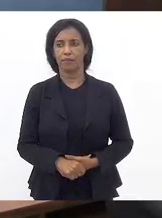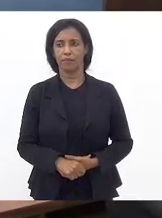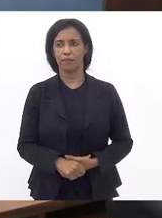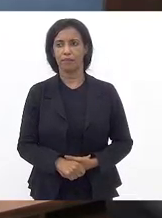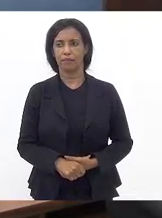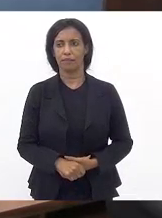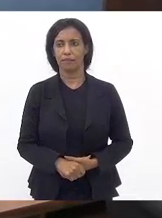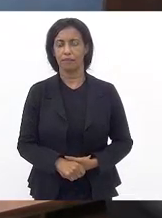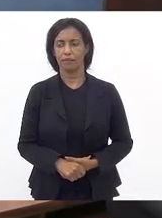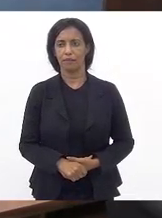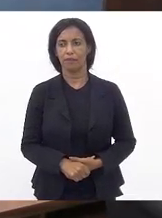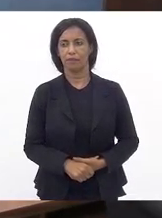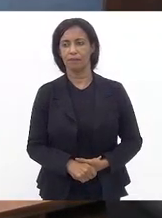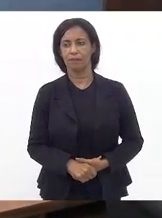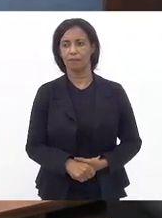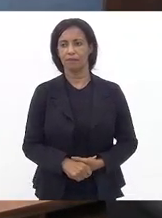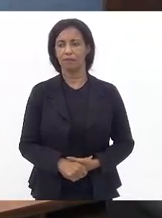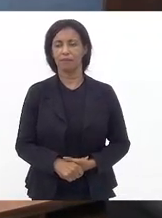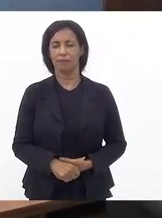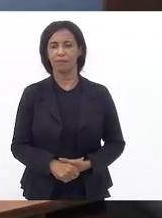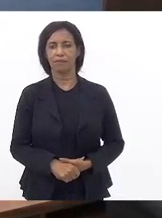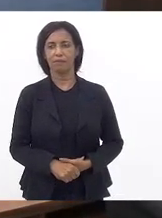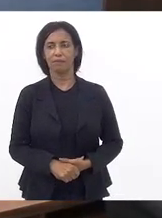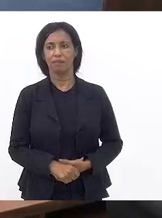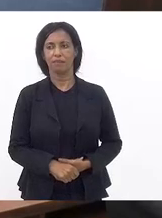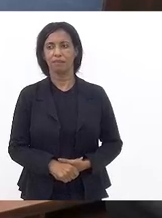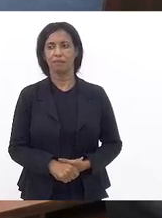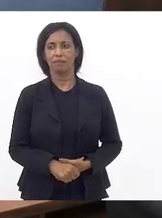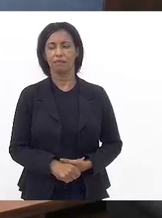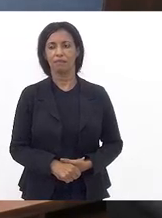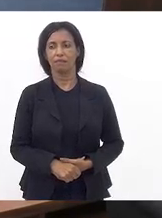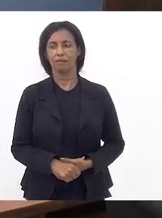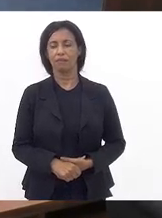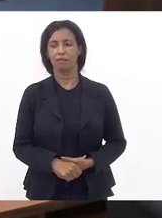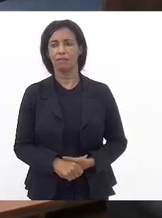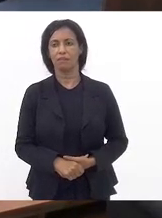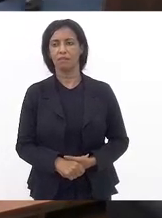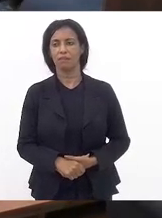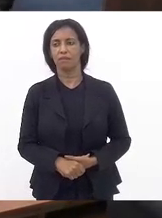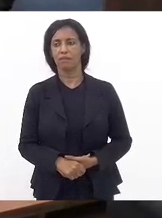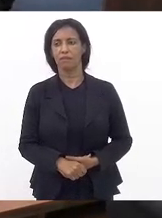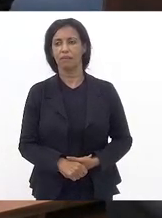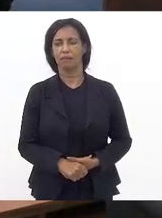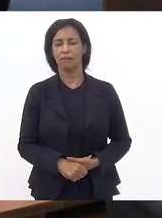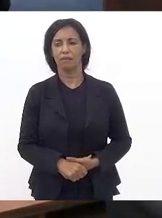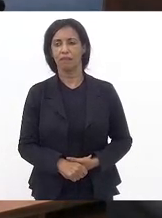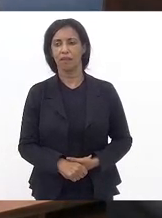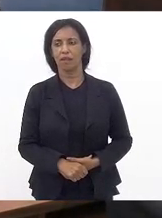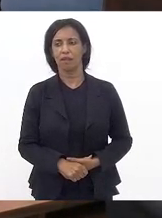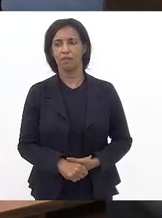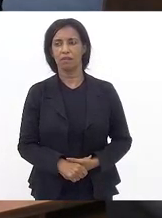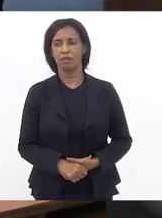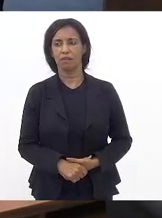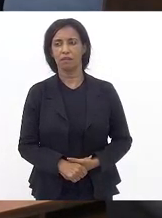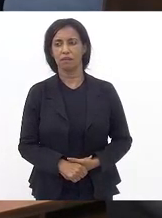E aí E aí E aí E aí